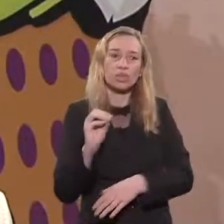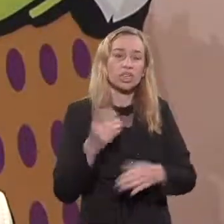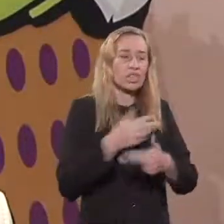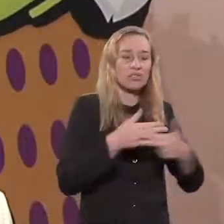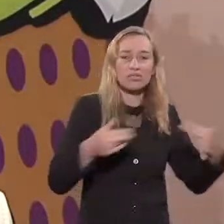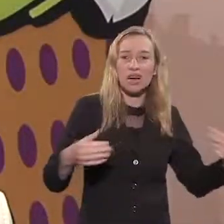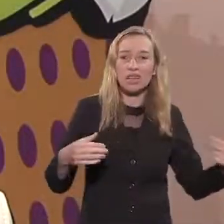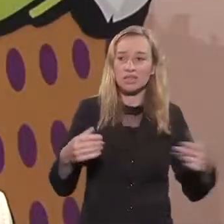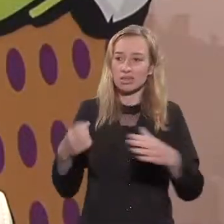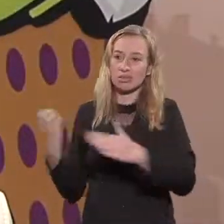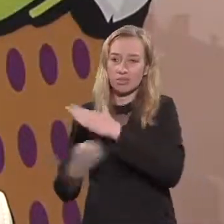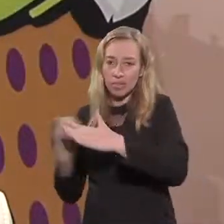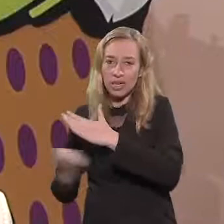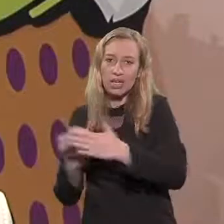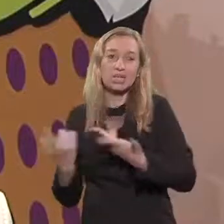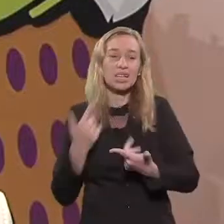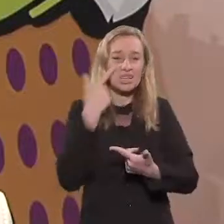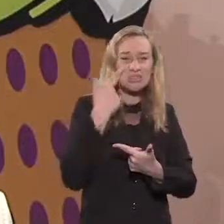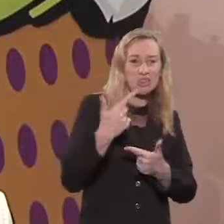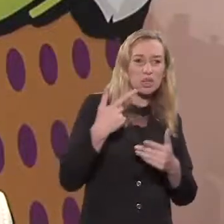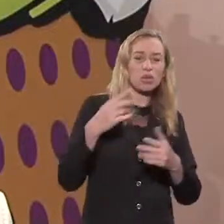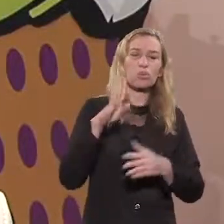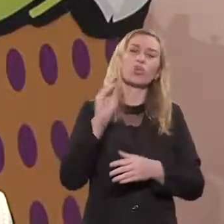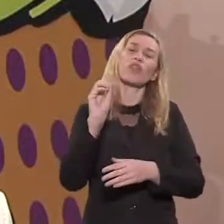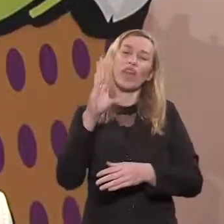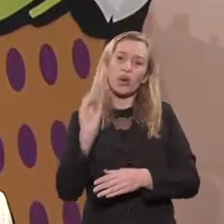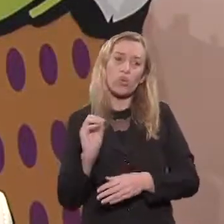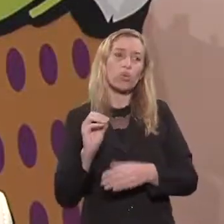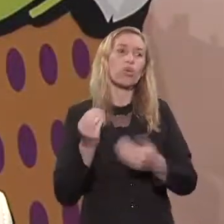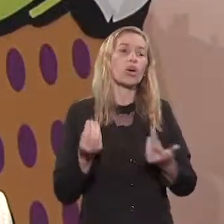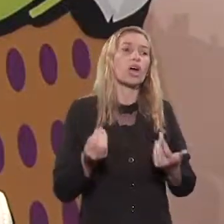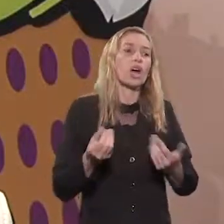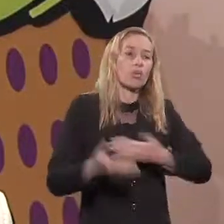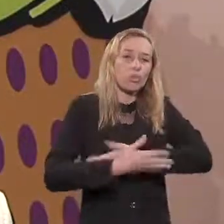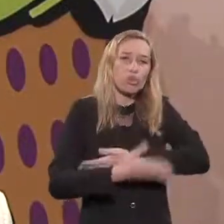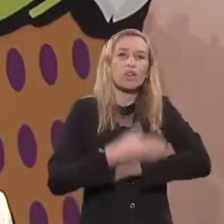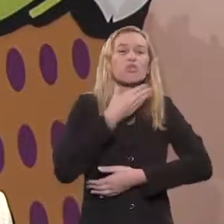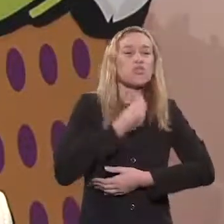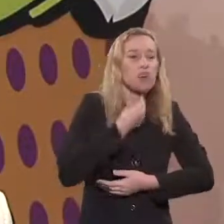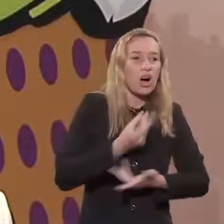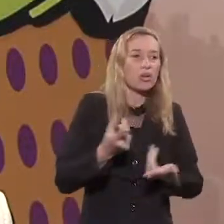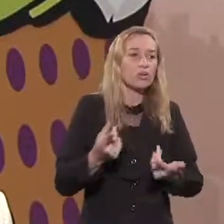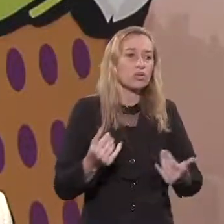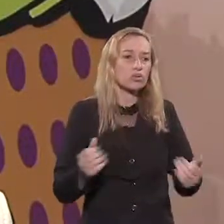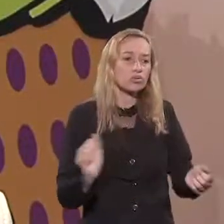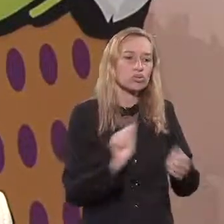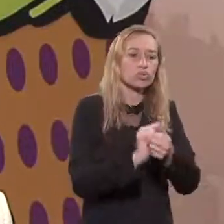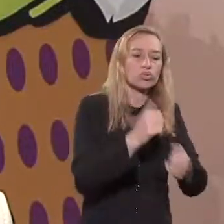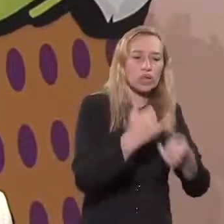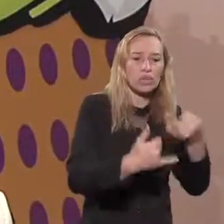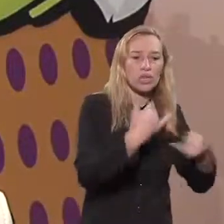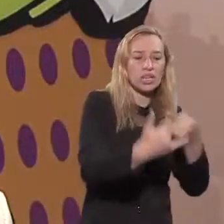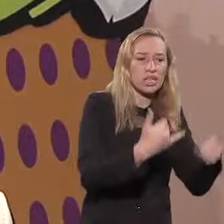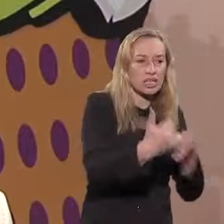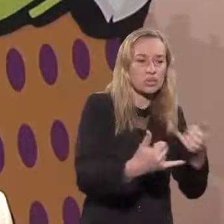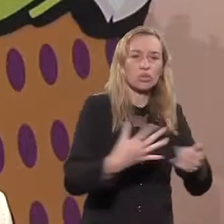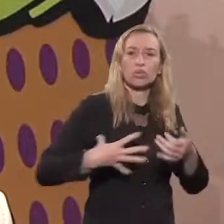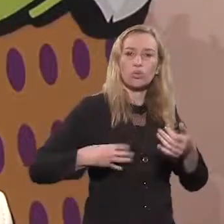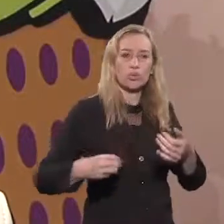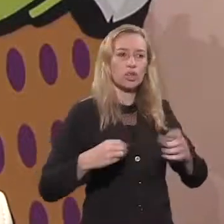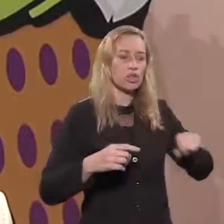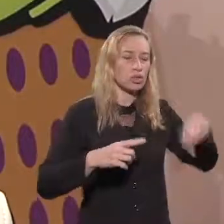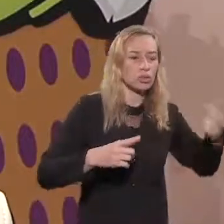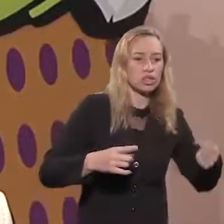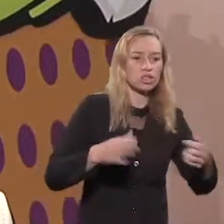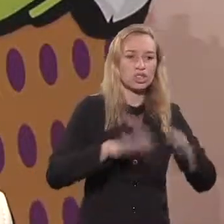mas muito difícil. Então, assim, ela vê esses bonecos incluídos na brincadeira e tá vendo seu filho ali nessa brincadeira, tá